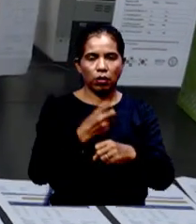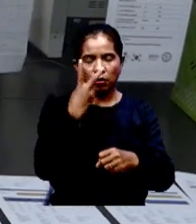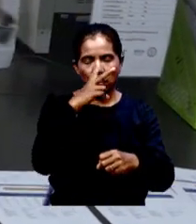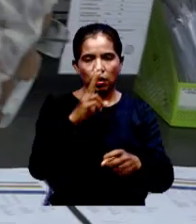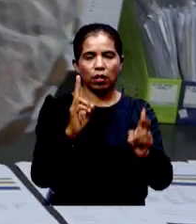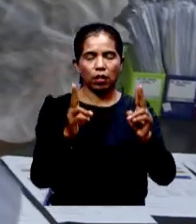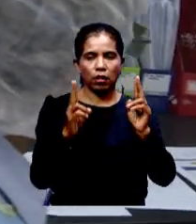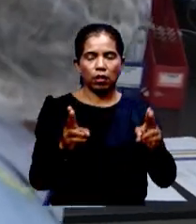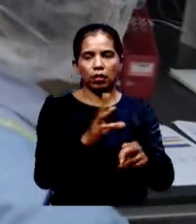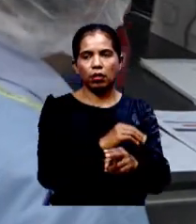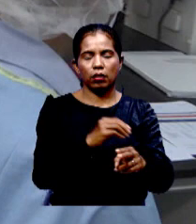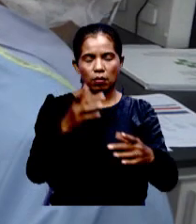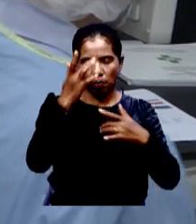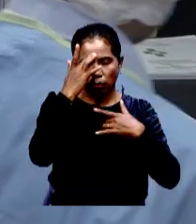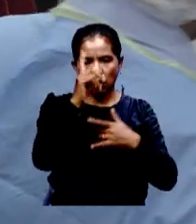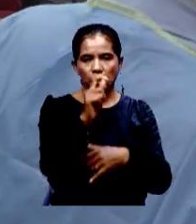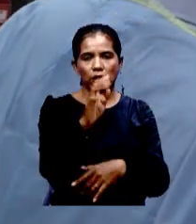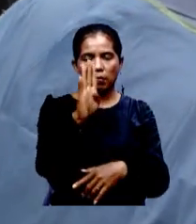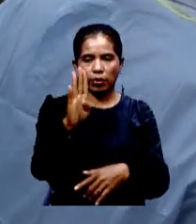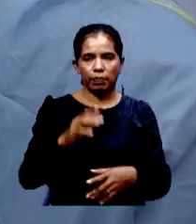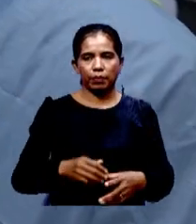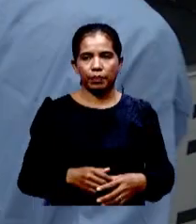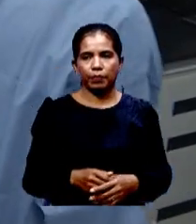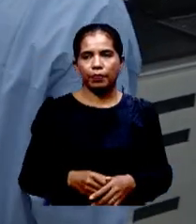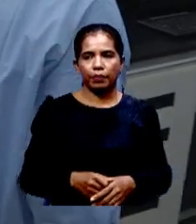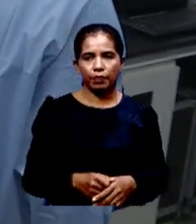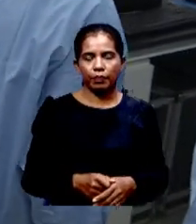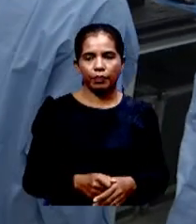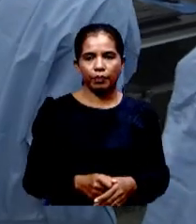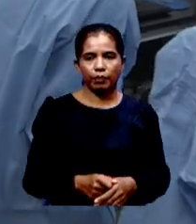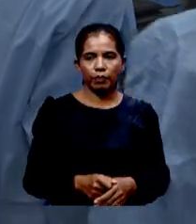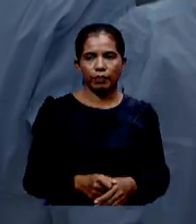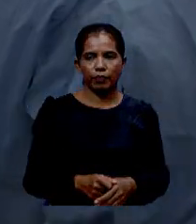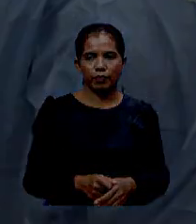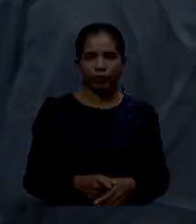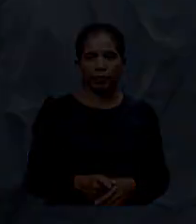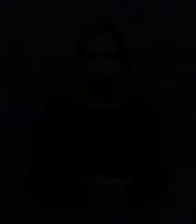cedo, suspeito moras TBC. Lamberto da Silva, FZN Babu, Jemen.